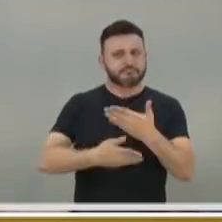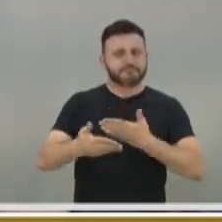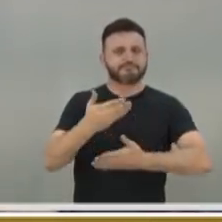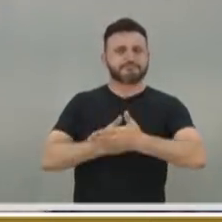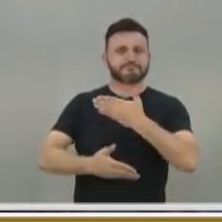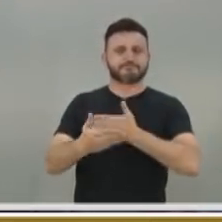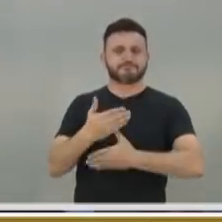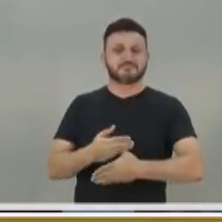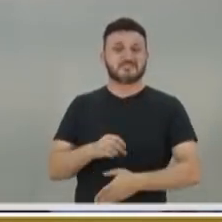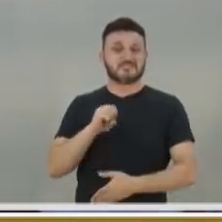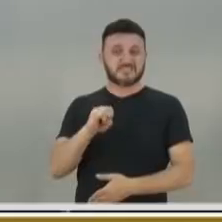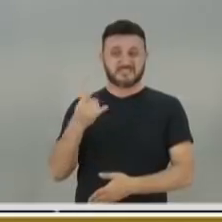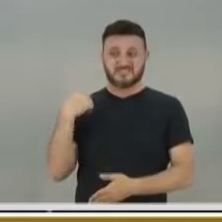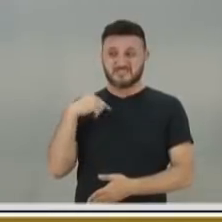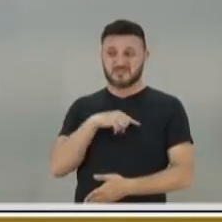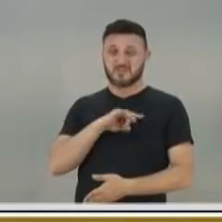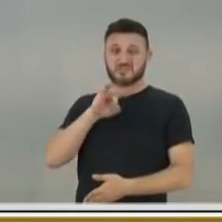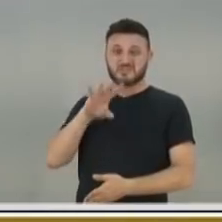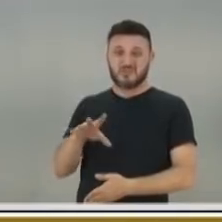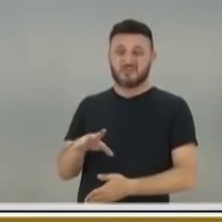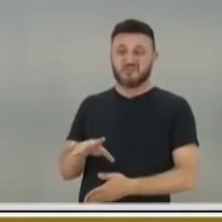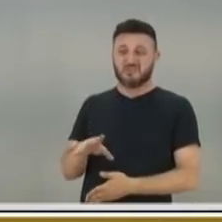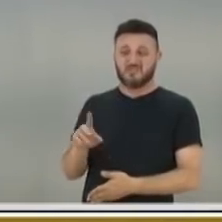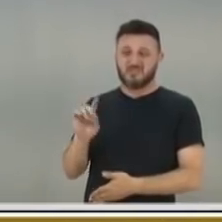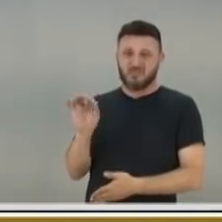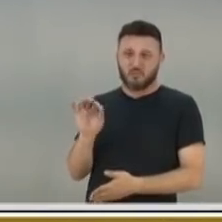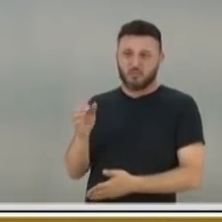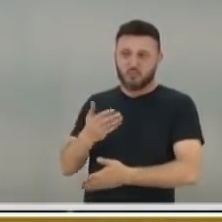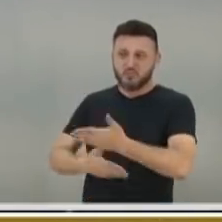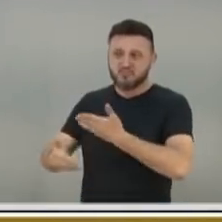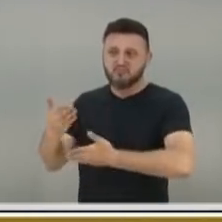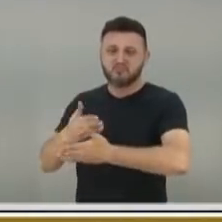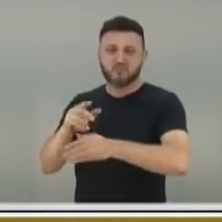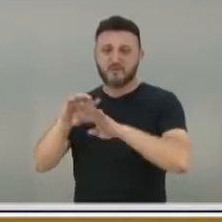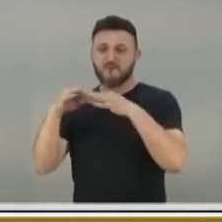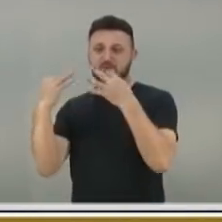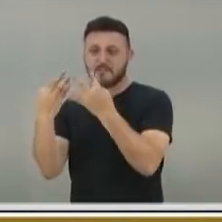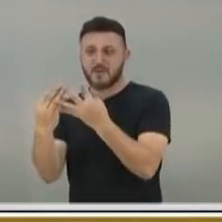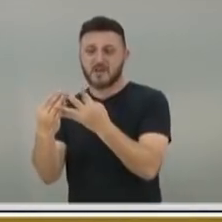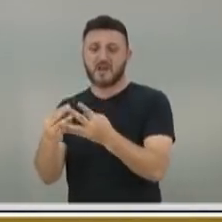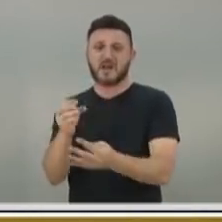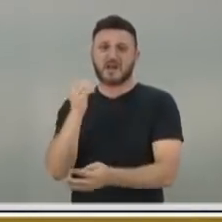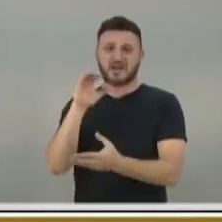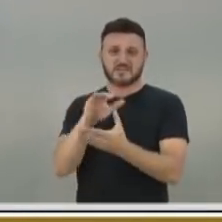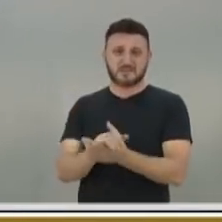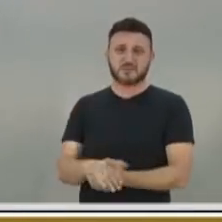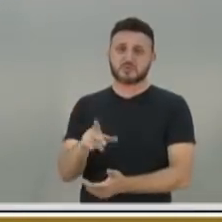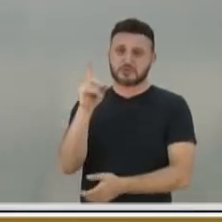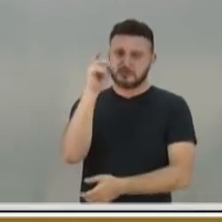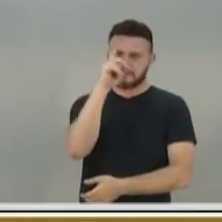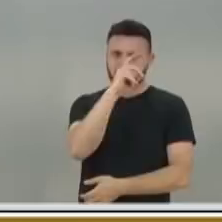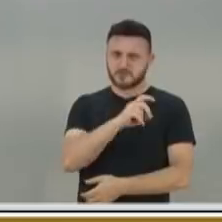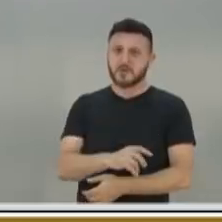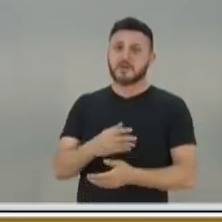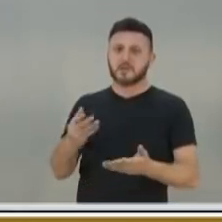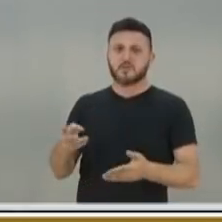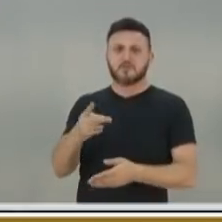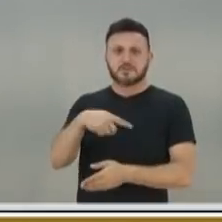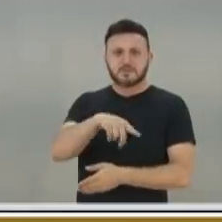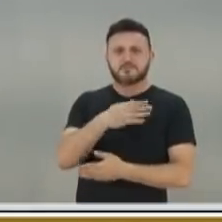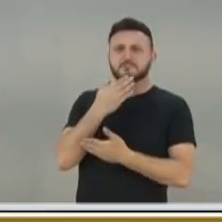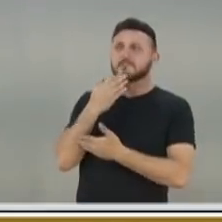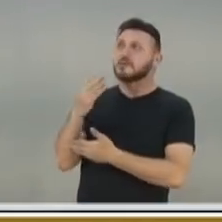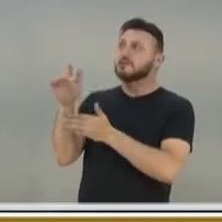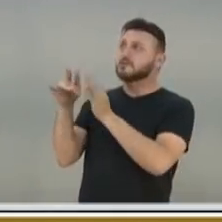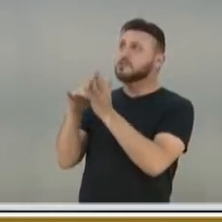se sustentam e as famílias não se sustentam. Se sustente em Jesus, construa casa sobre a rocha. Esse é um anúncio da